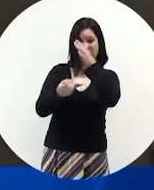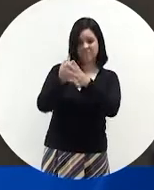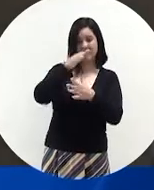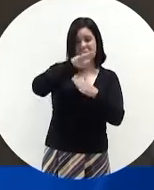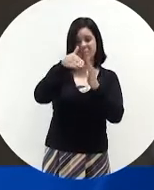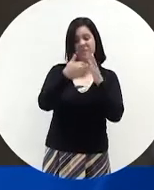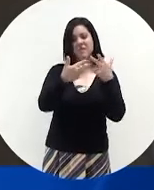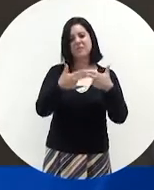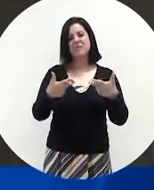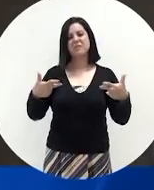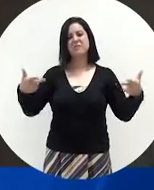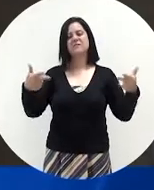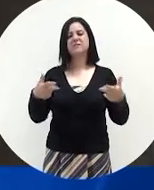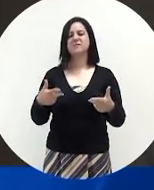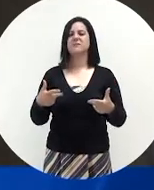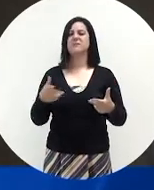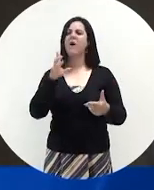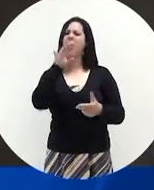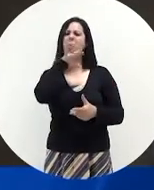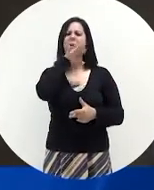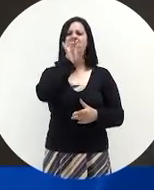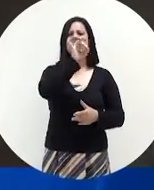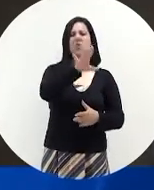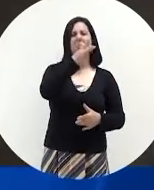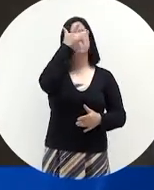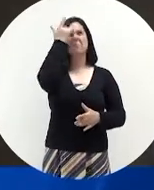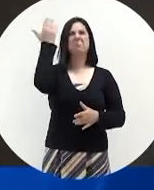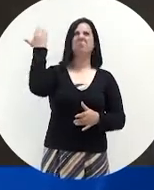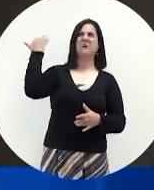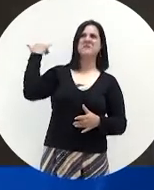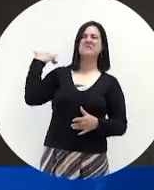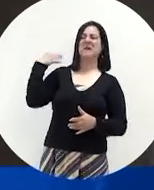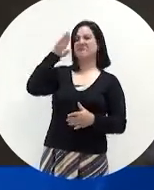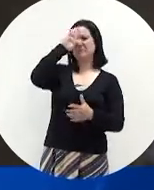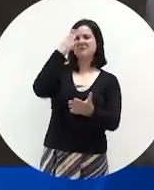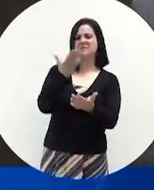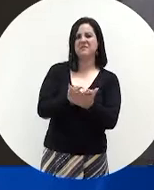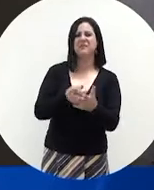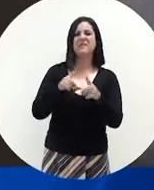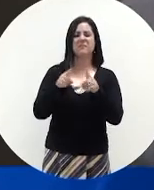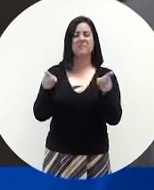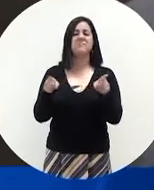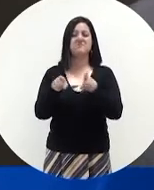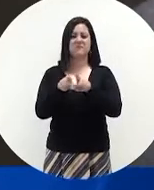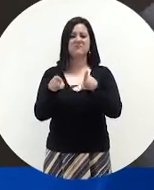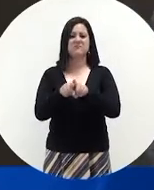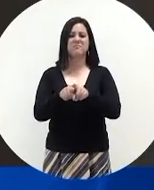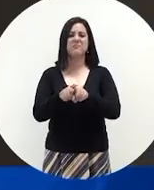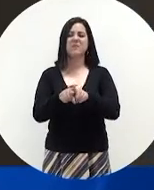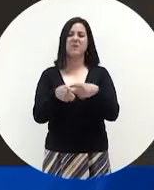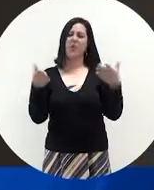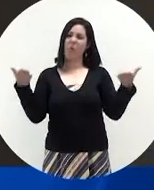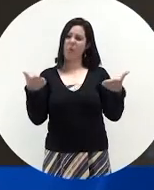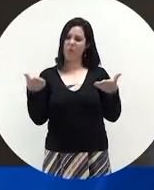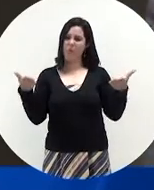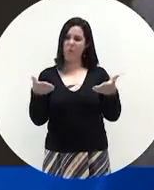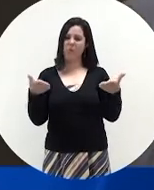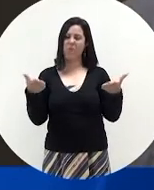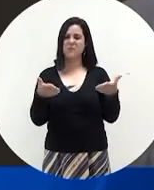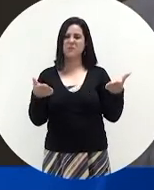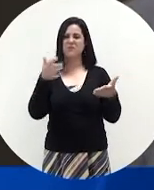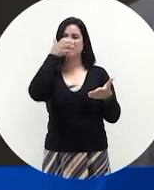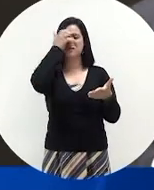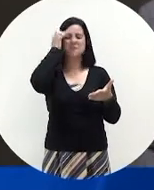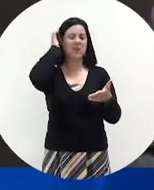Deus é o Senhor e o Criador de todas as coisas. É interessante que até hoje, falar que Deus é